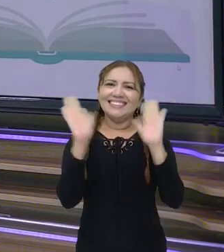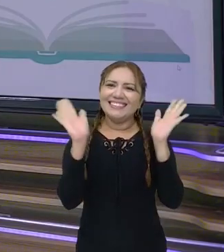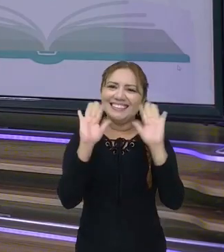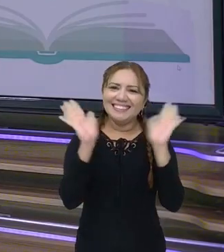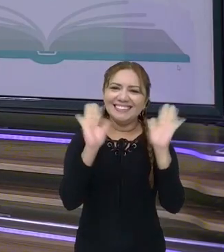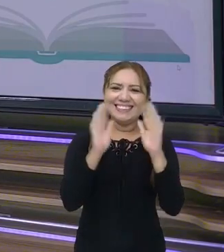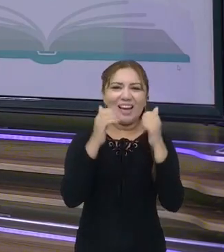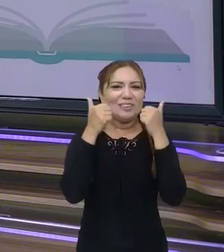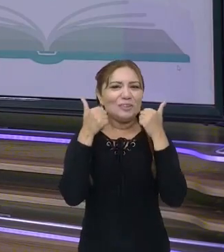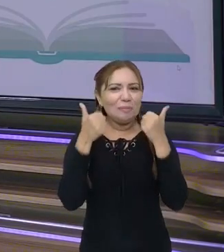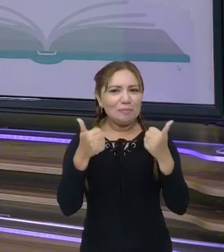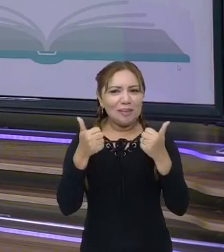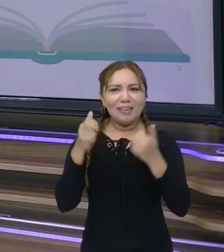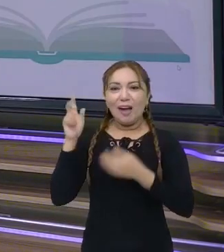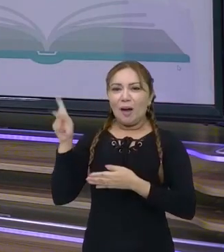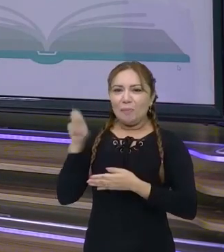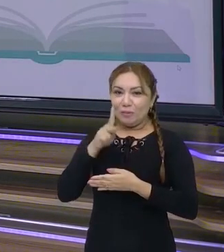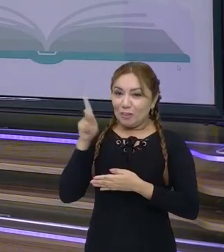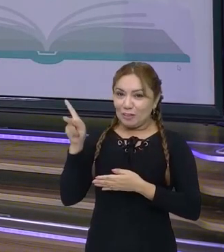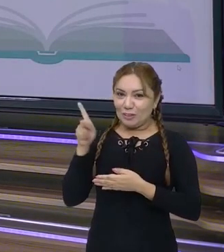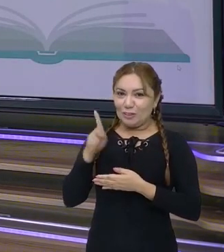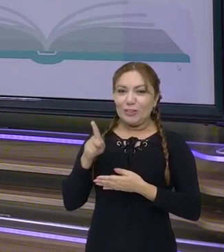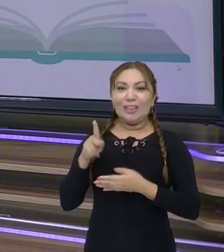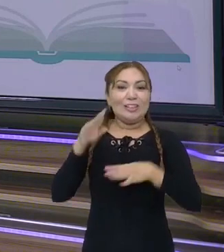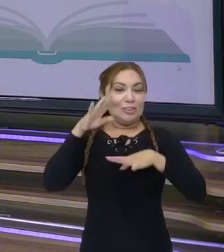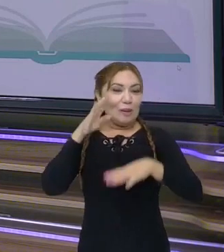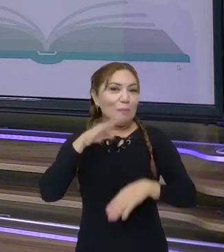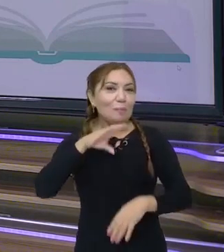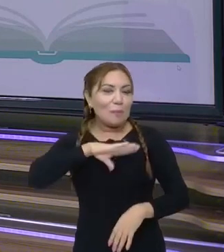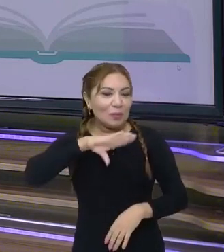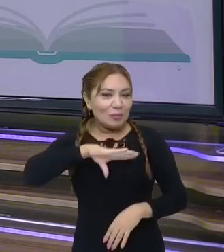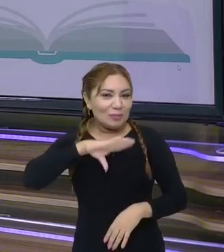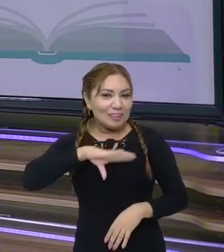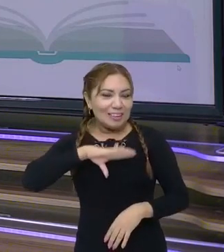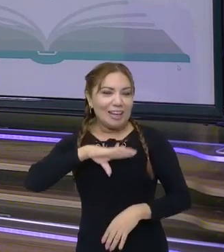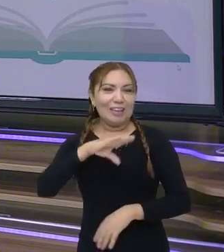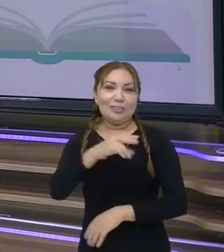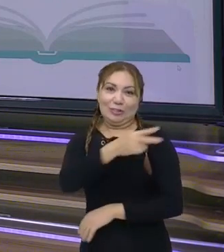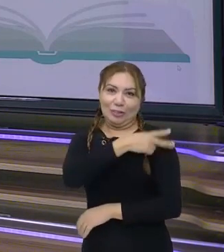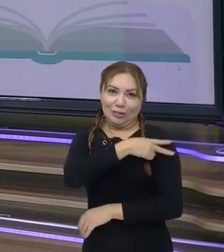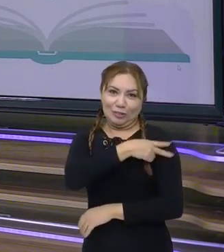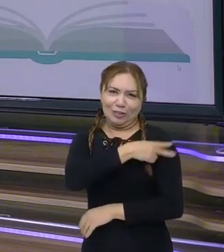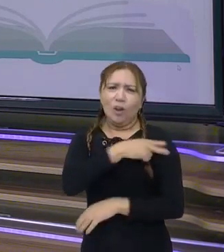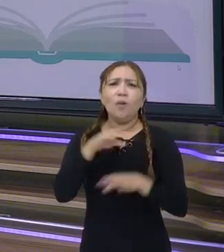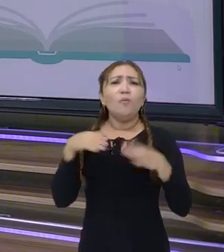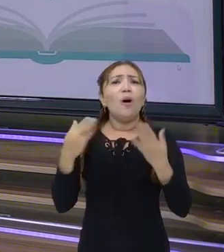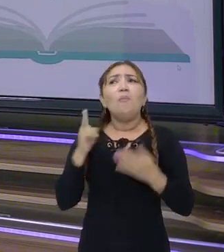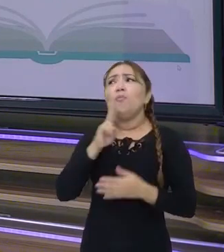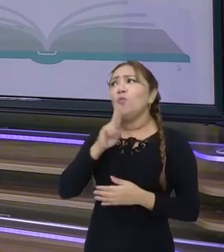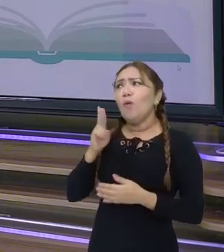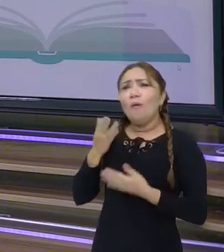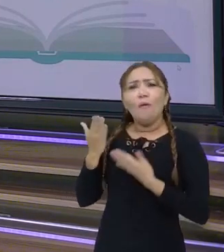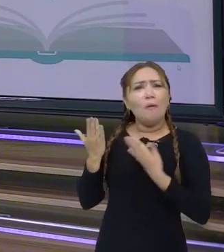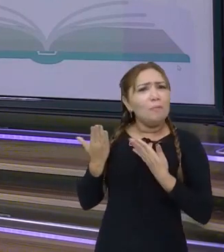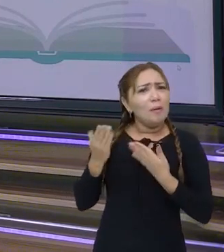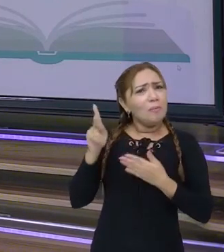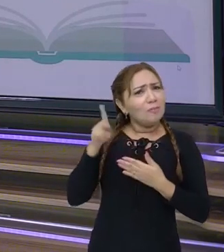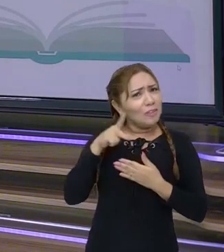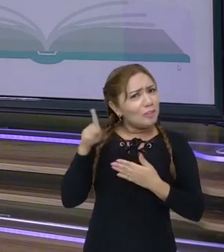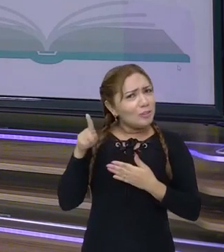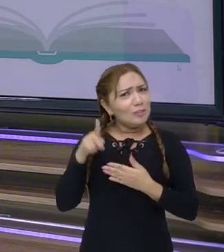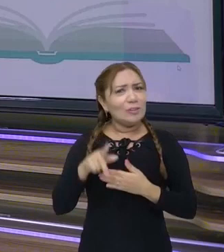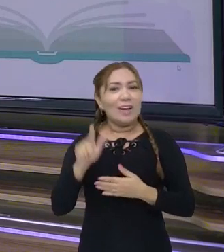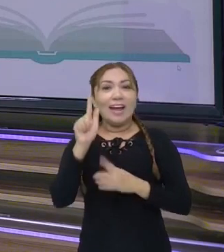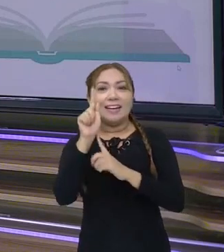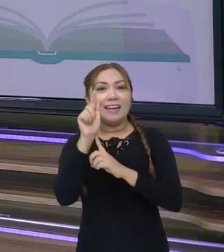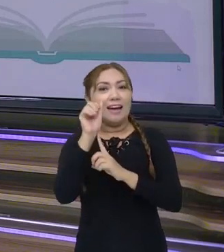Olá, tudo bem? Eu sou professora de Língua Portuguesa do 2º ano. Qual é o meu nome? Vocês se lembram? Professora Gabriela.